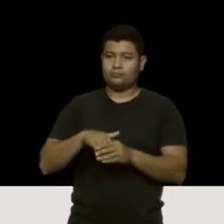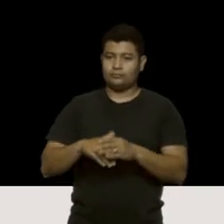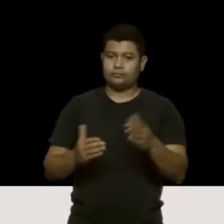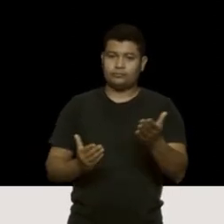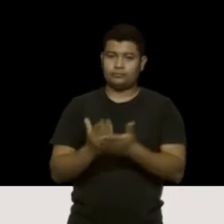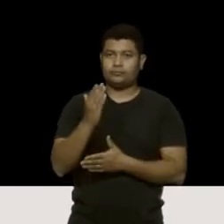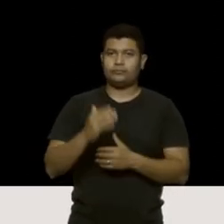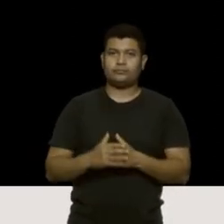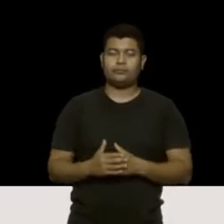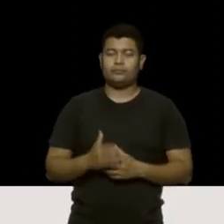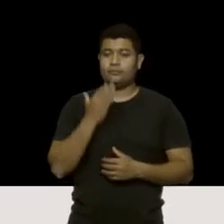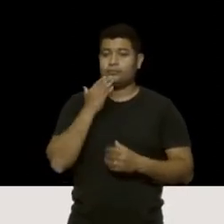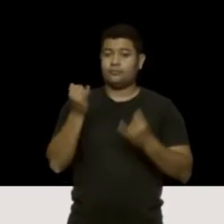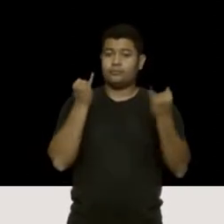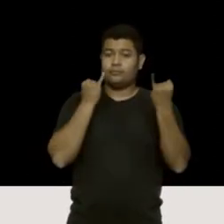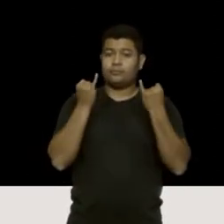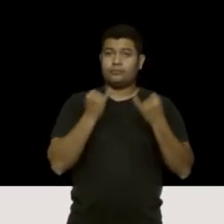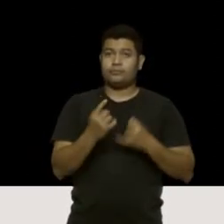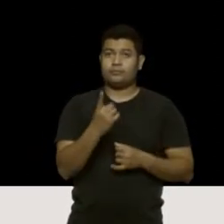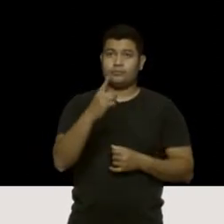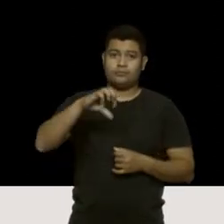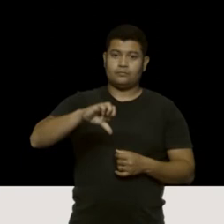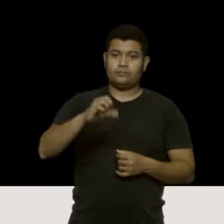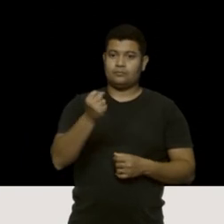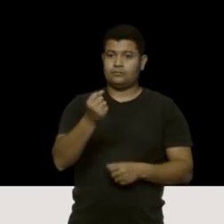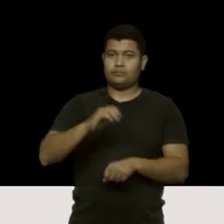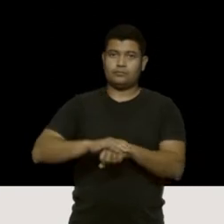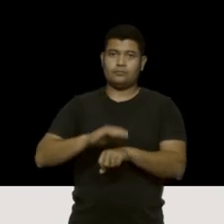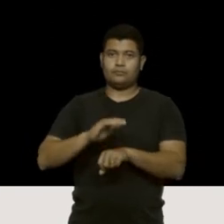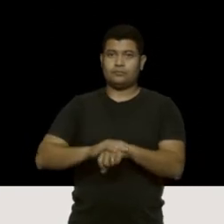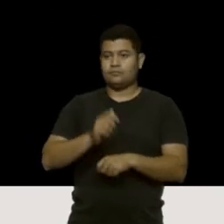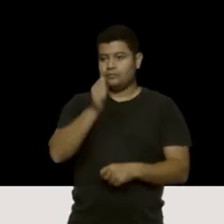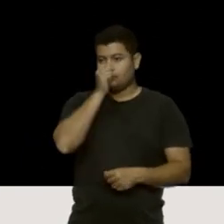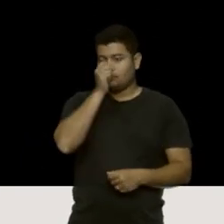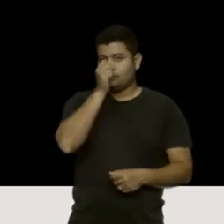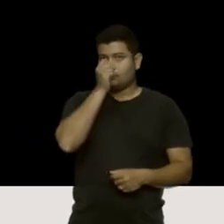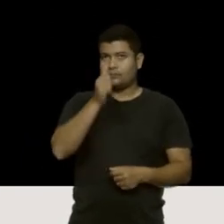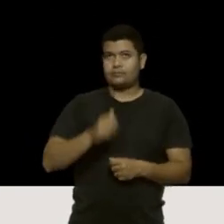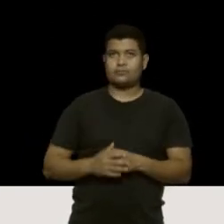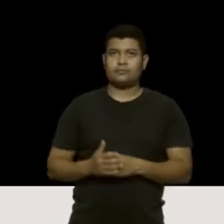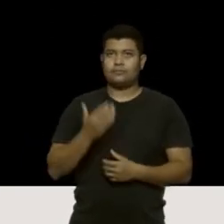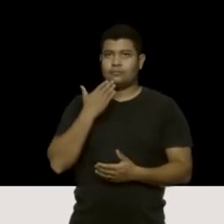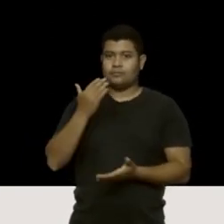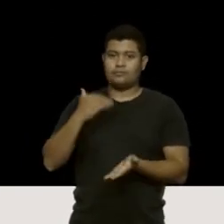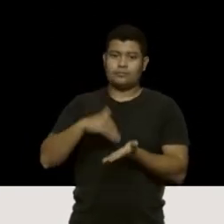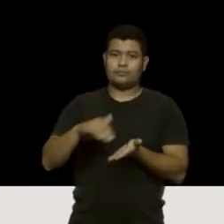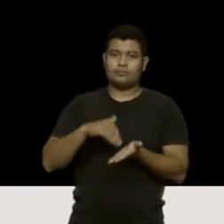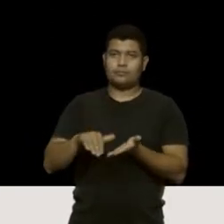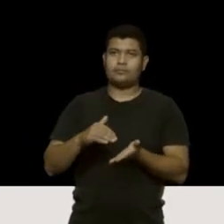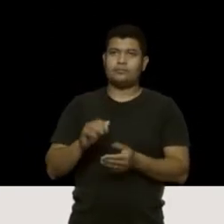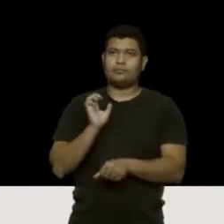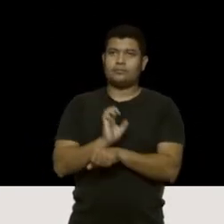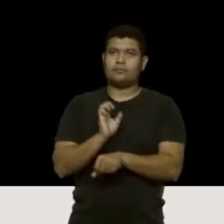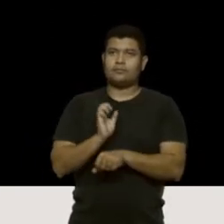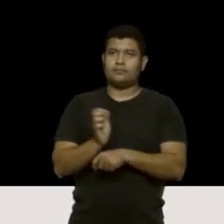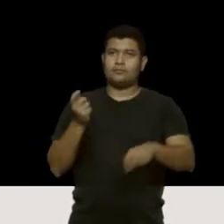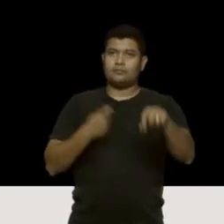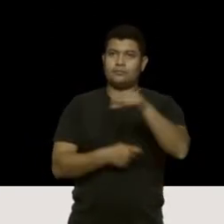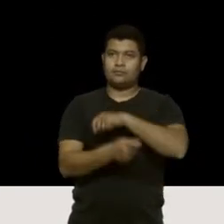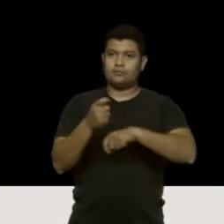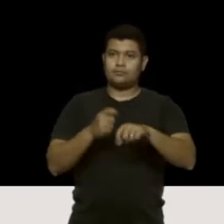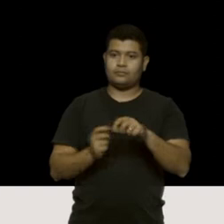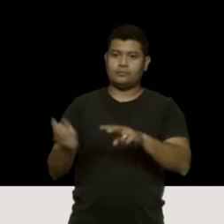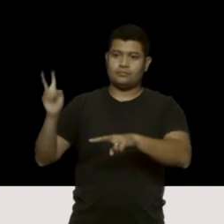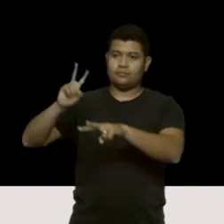aprovado. Pedido de informação 98, autor deputado João Amin, solicitando ao secretário de Estado da